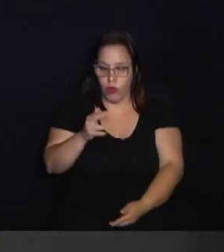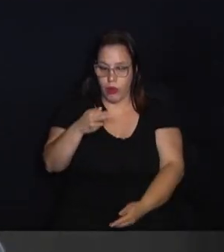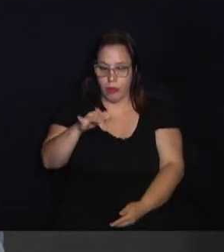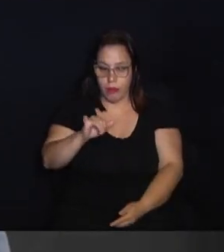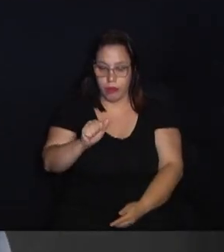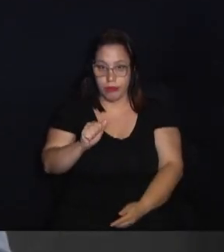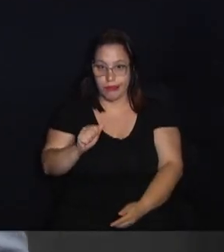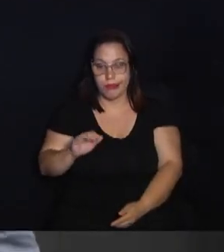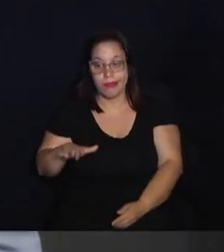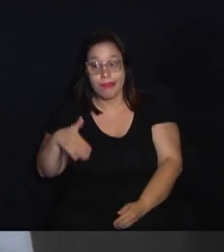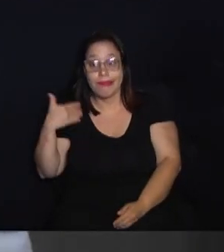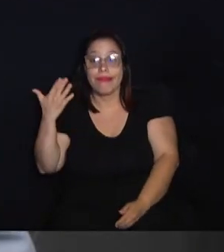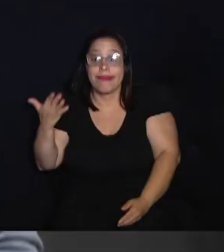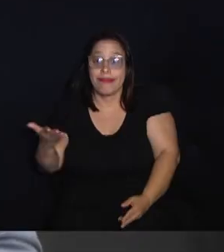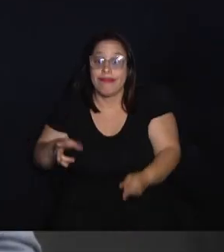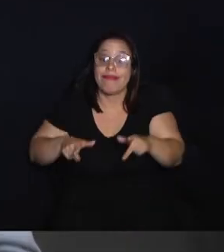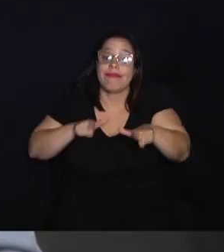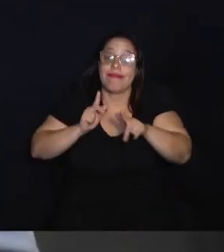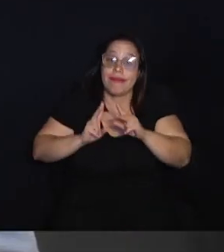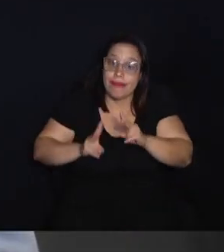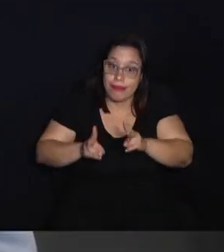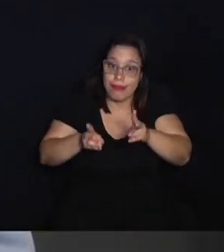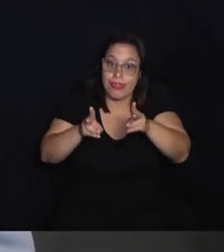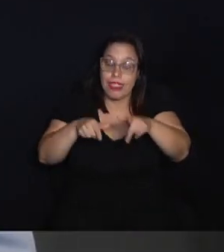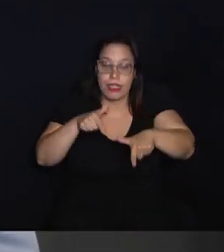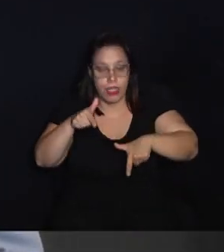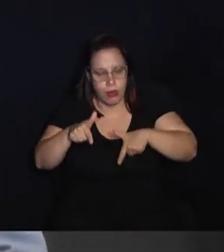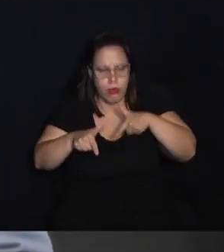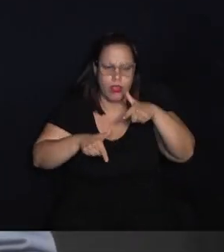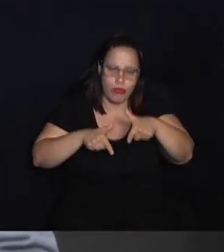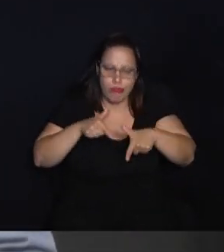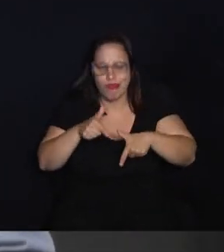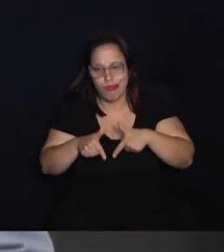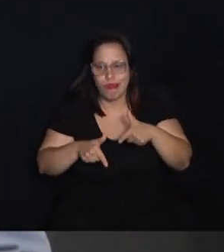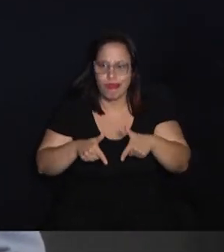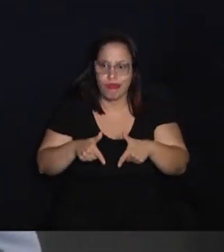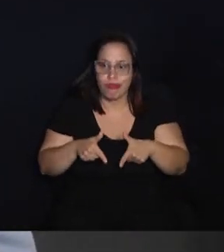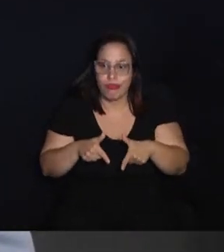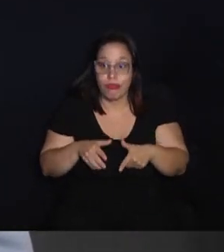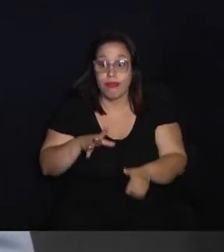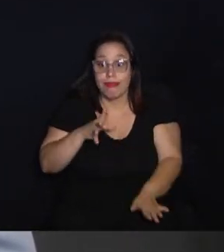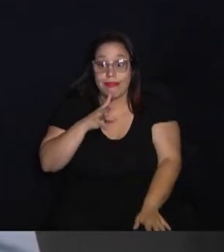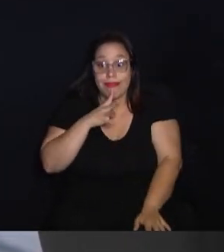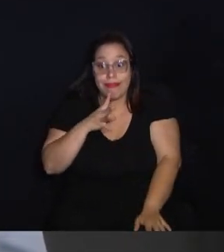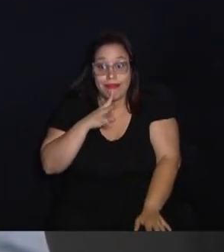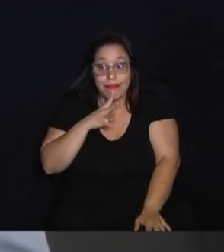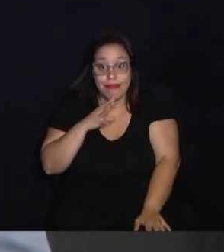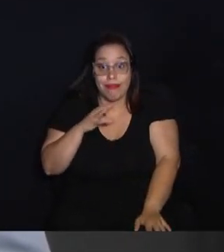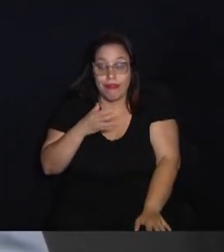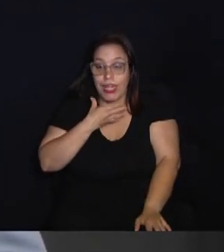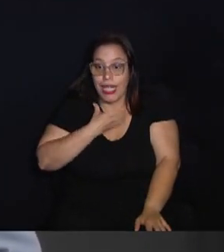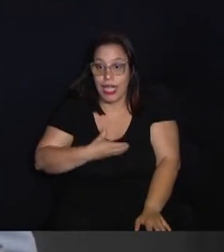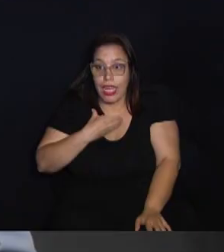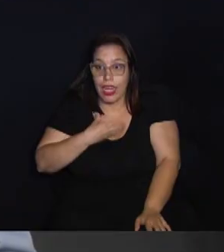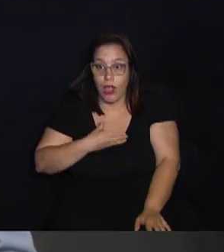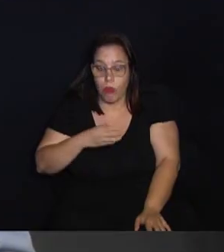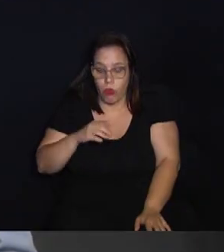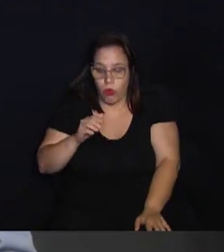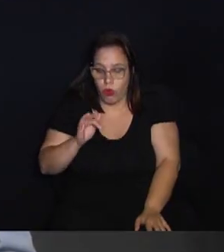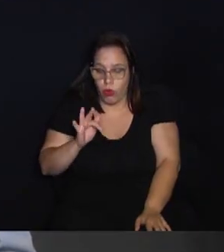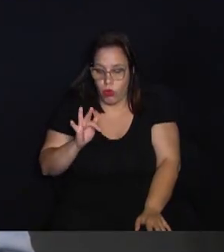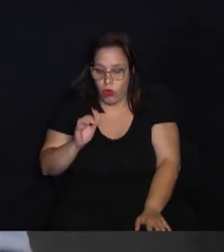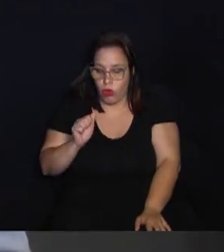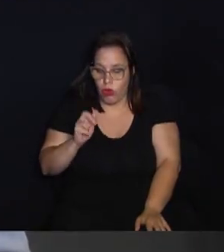desde então sempre trabalhou no setor, razão que o tornou conhecido como Carmo da Farmácia.